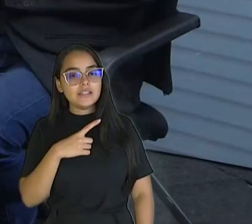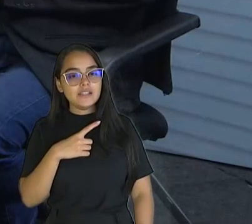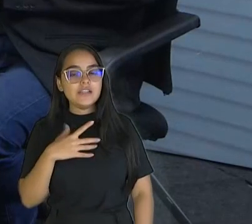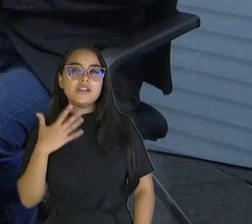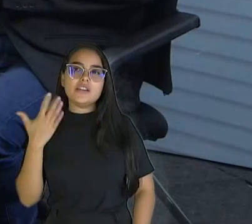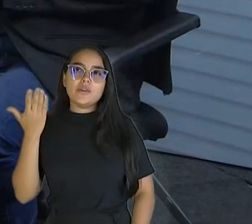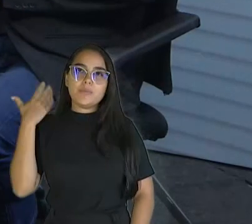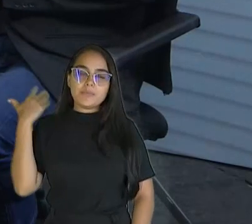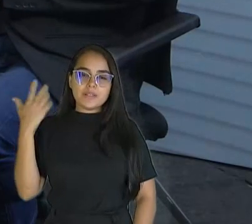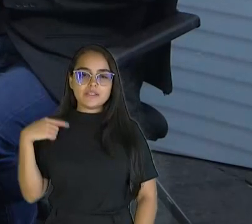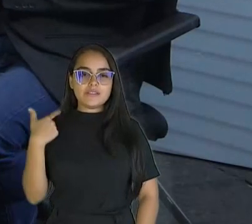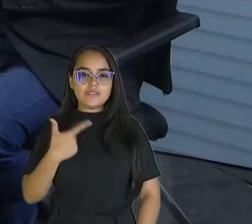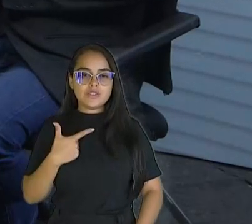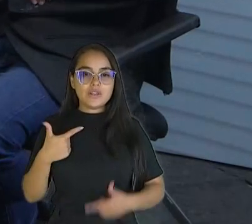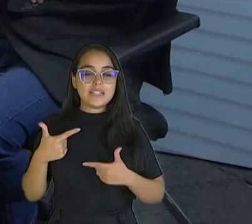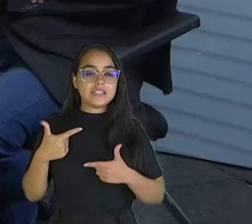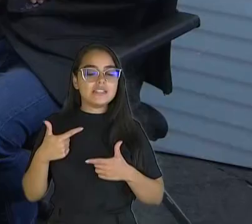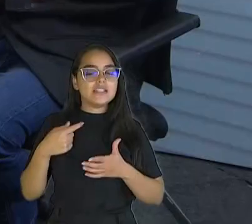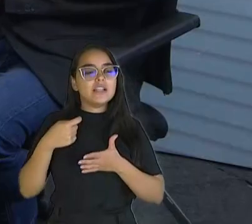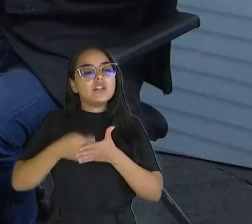tempo que a gente lutava pela minha entrada...